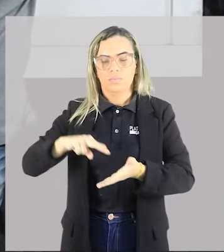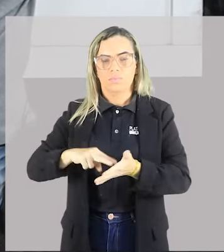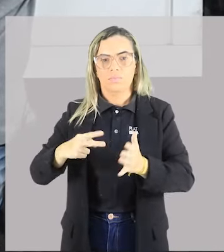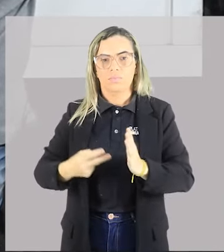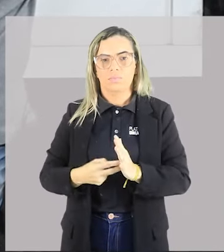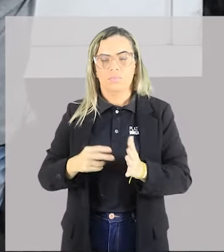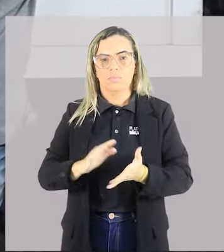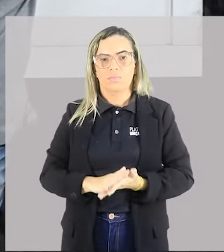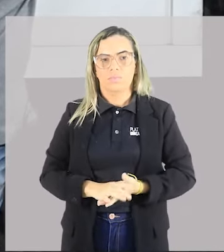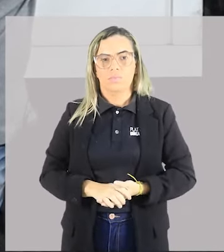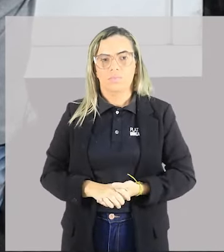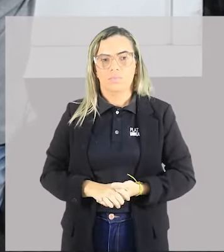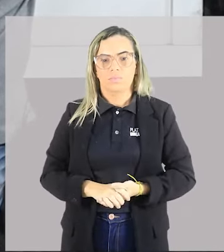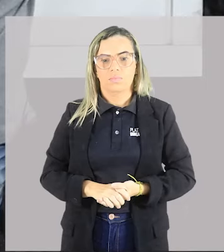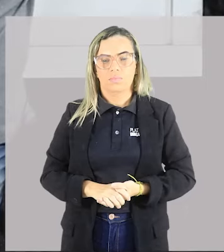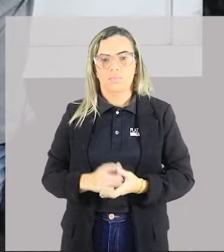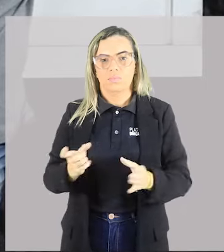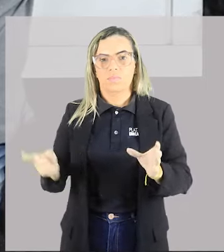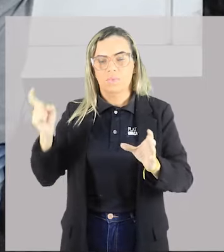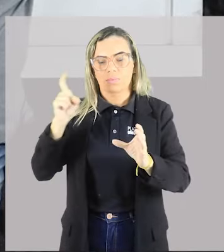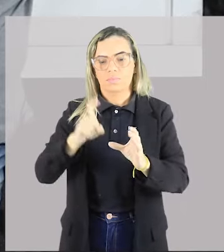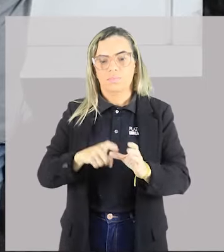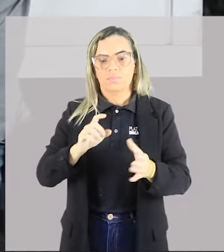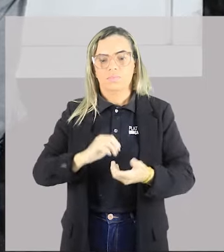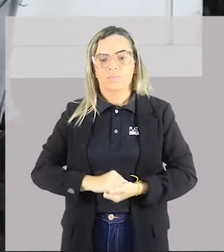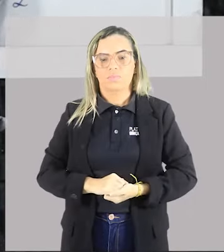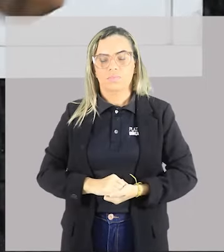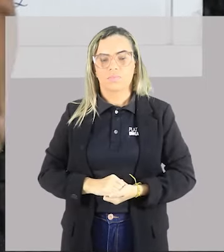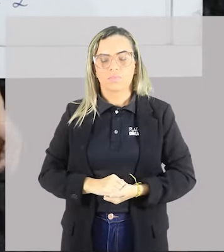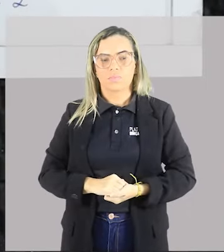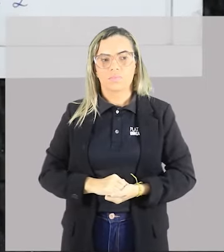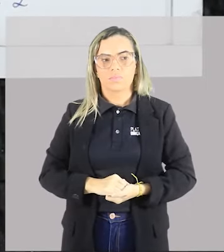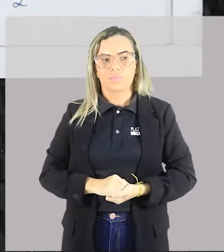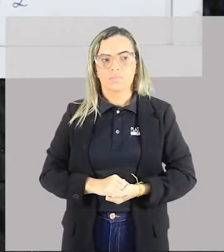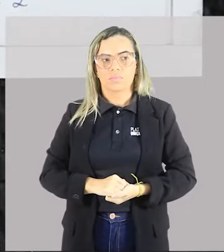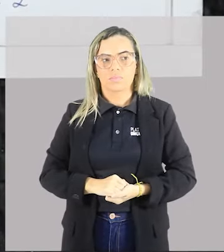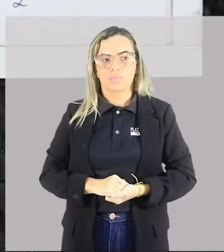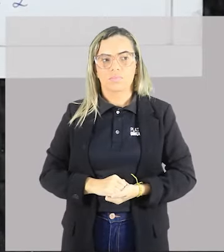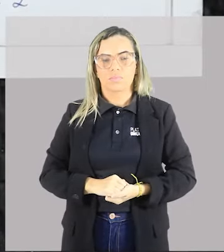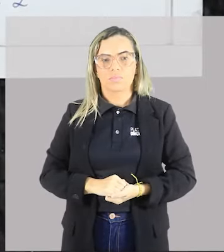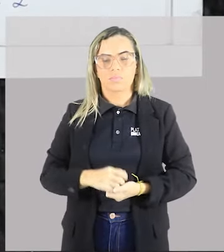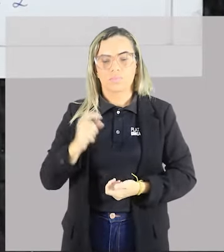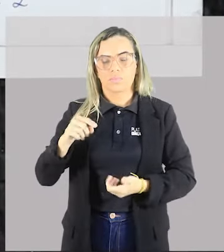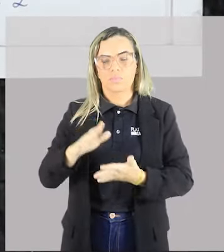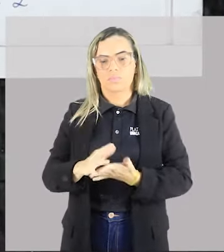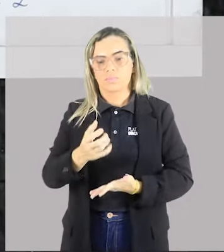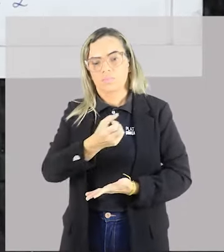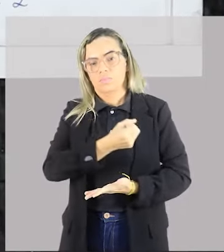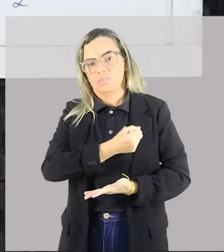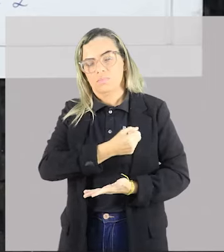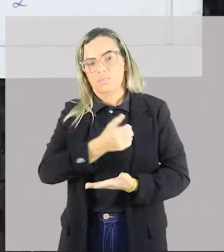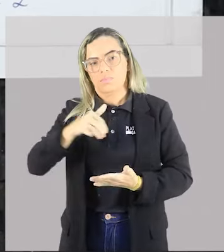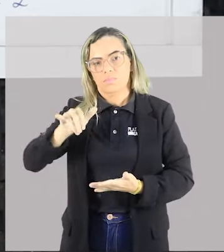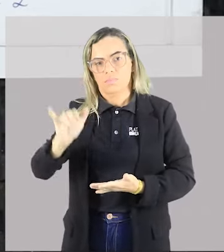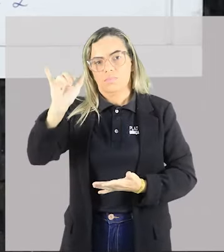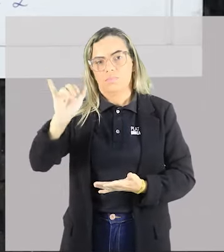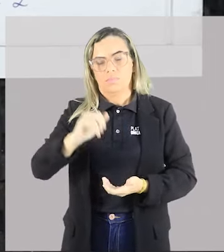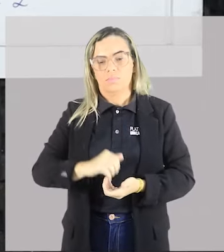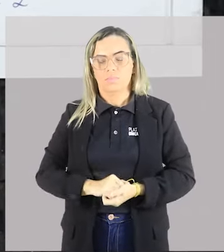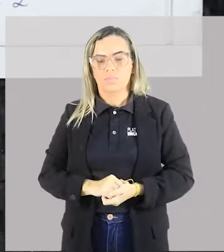que são as variáveis dependentes né são os valores de Y ele é chamar de contradomínio